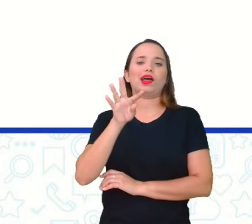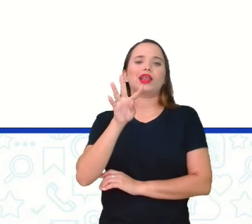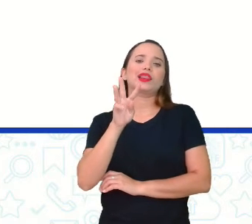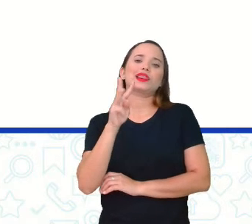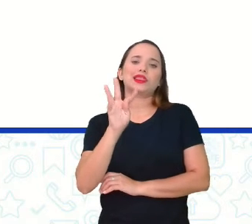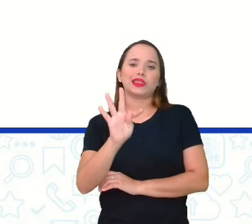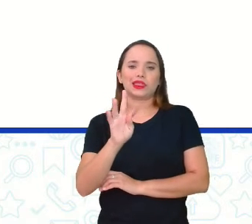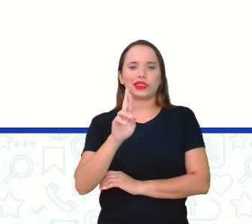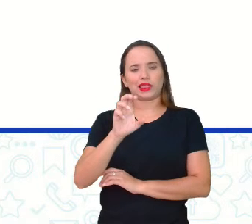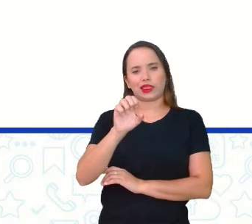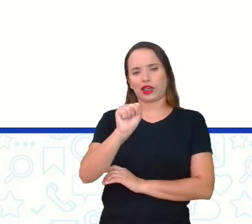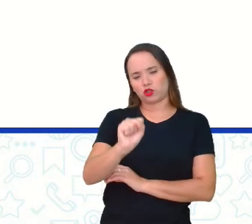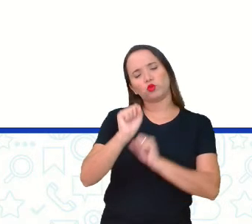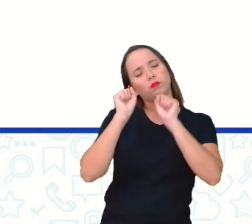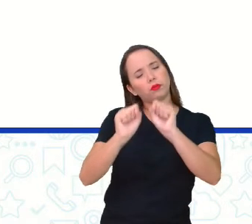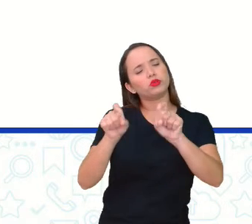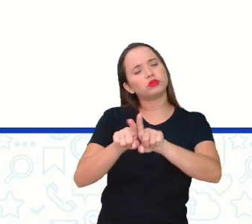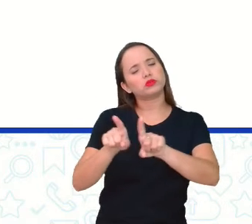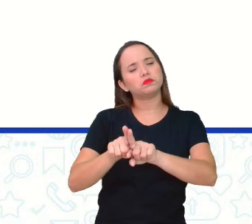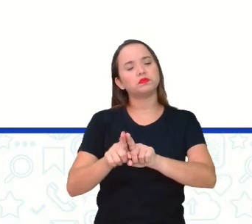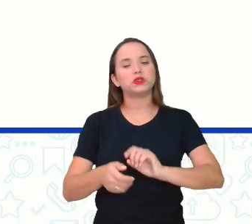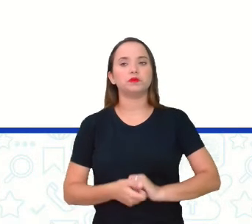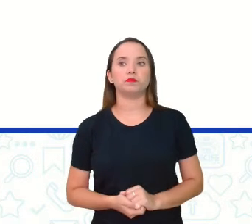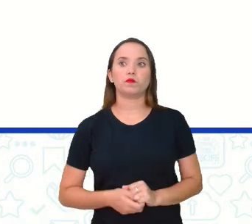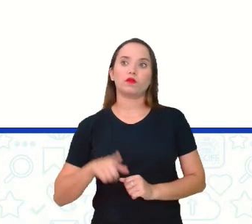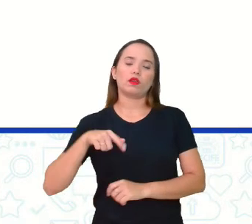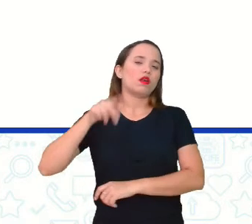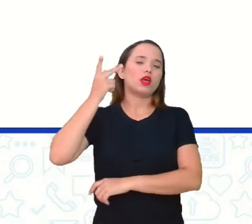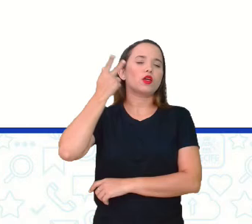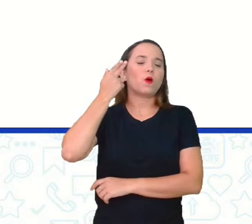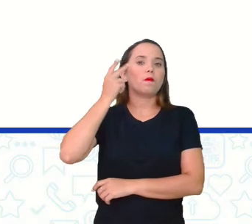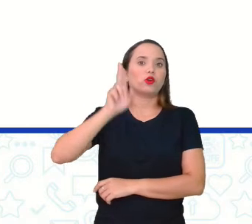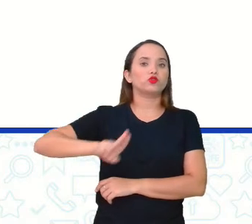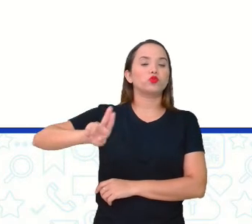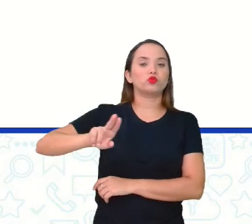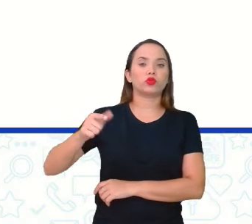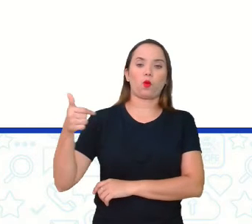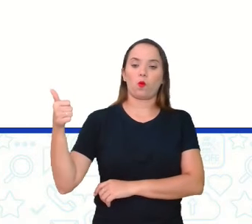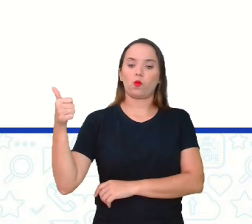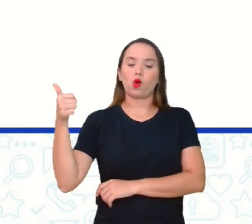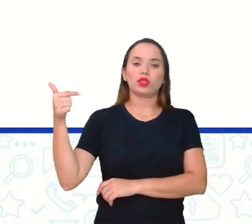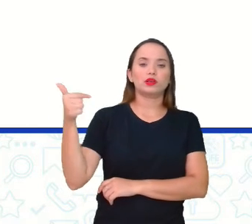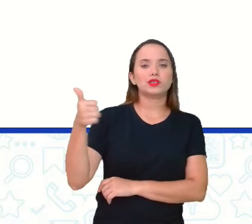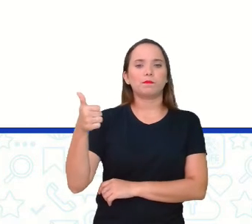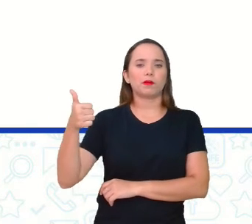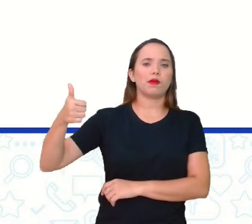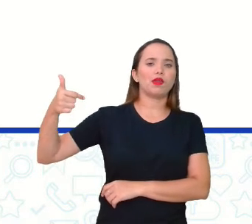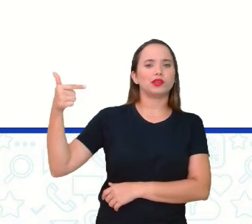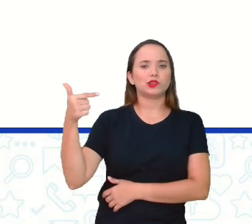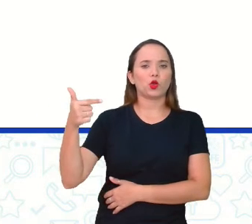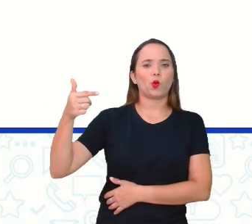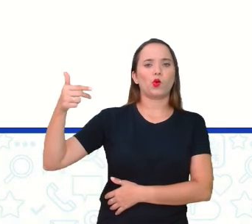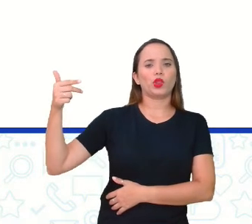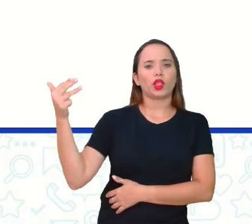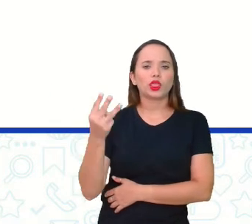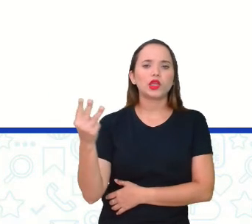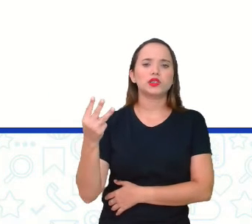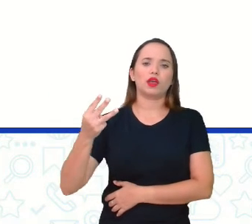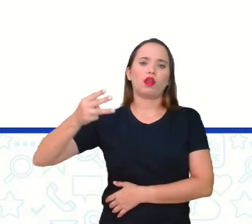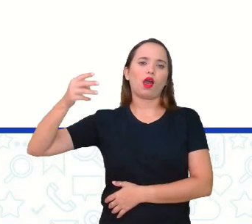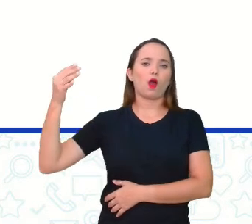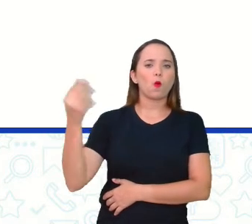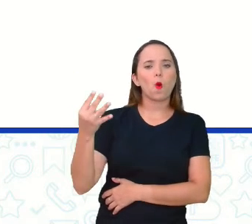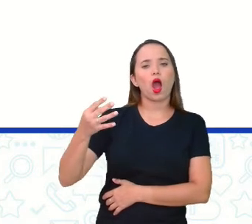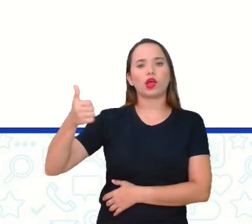ou elevado a 3, certo? Geralmente a gente usa no ordinal, né? Ou seja, 2 elevado à décima, 2 elevado